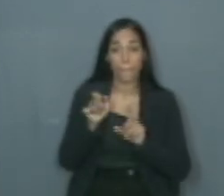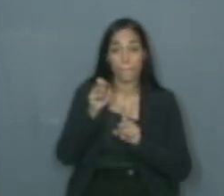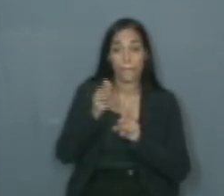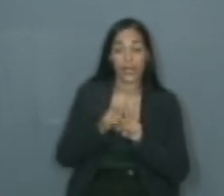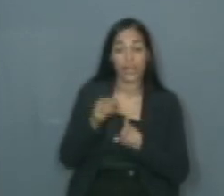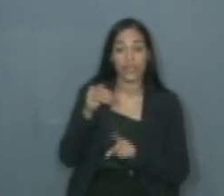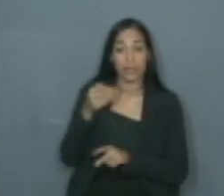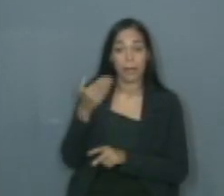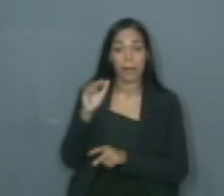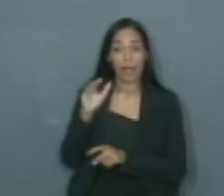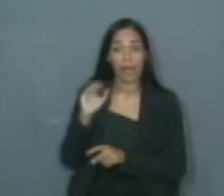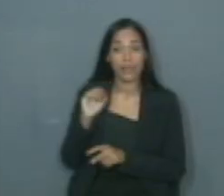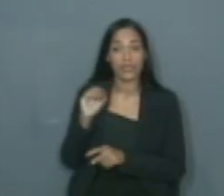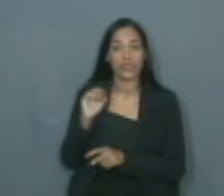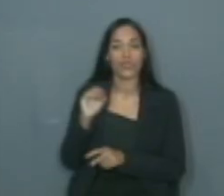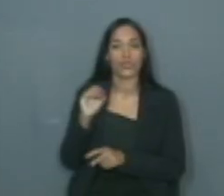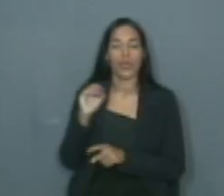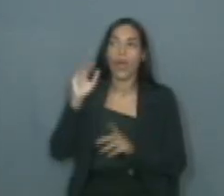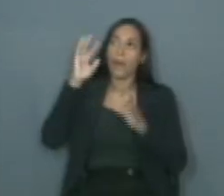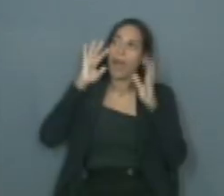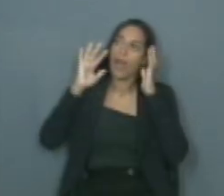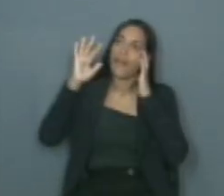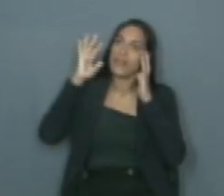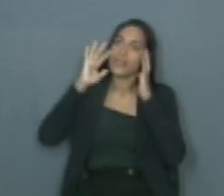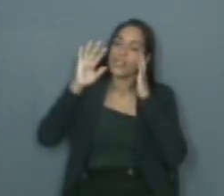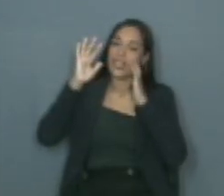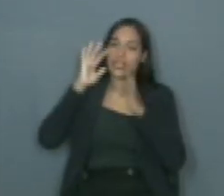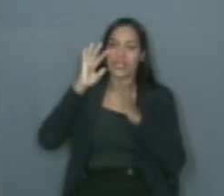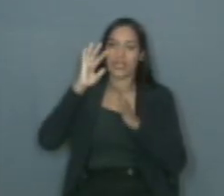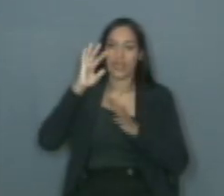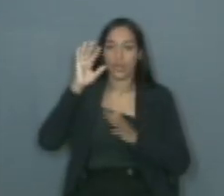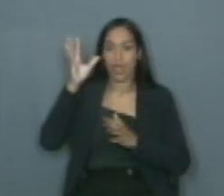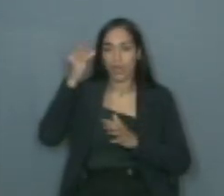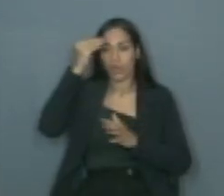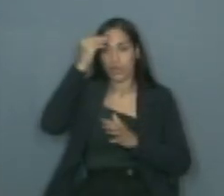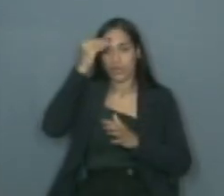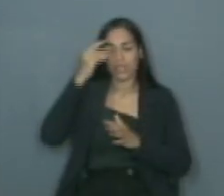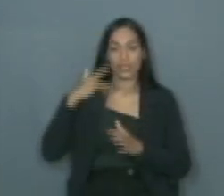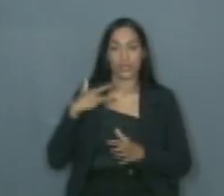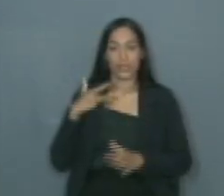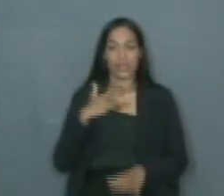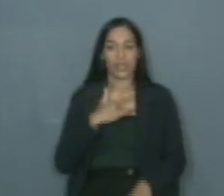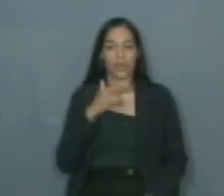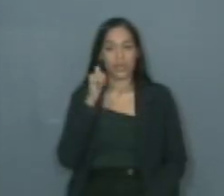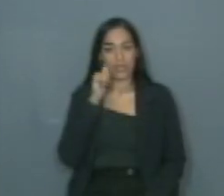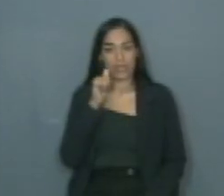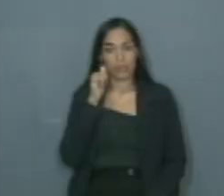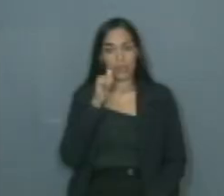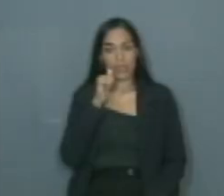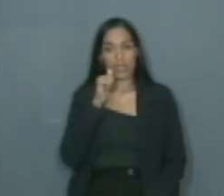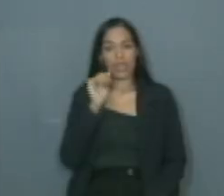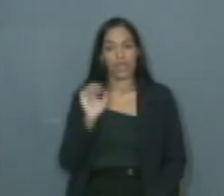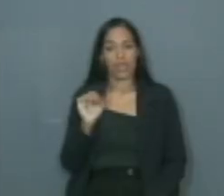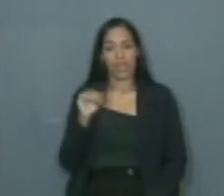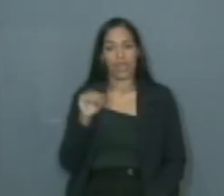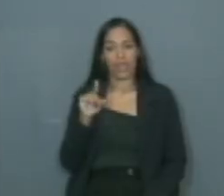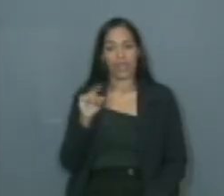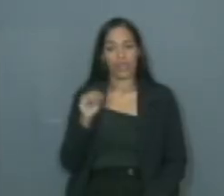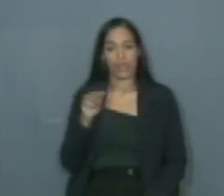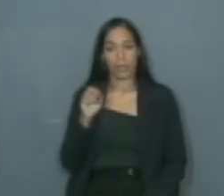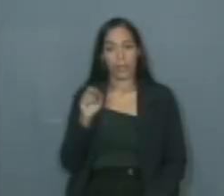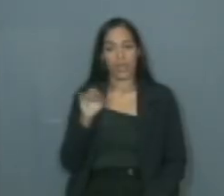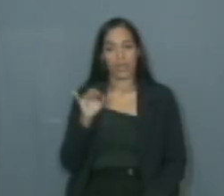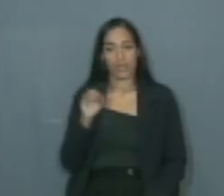ser destinado a uma reflexão, a uma conscientização sobre a saúde da mulher no que se refere à